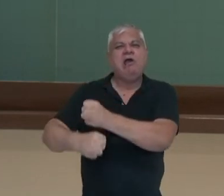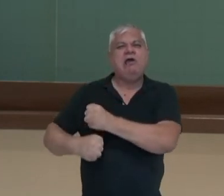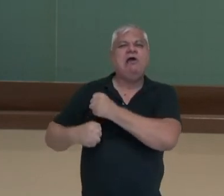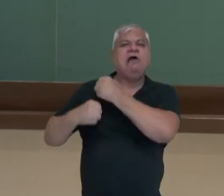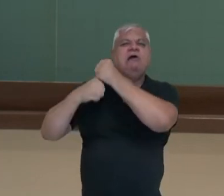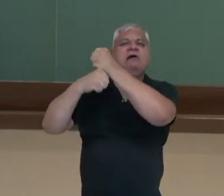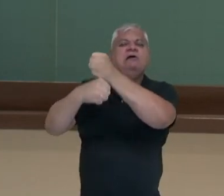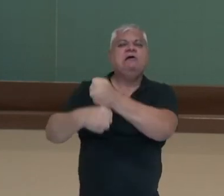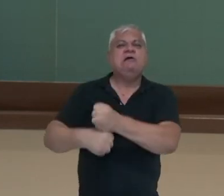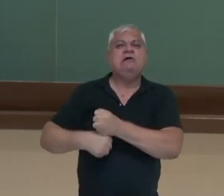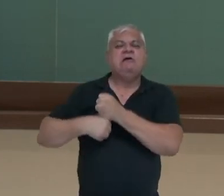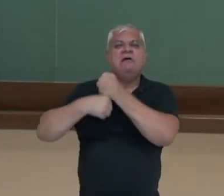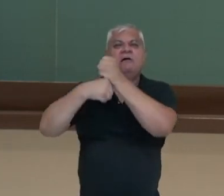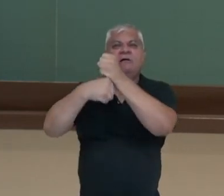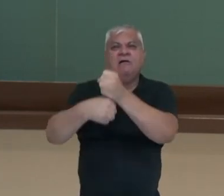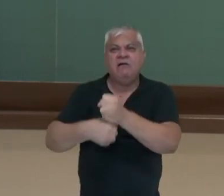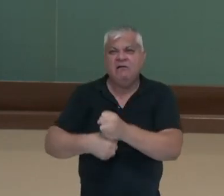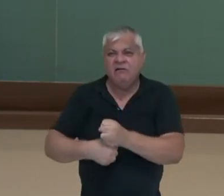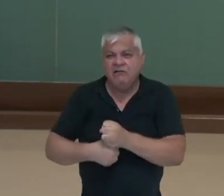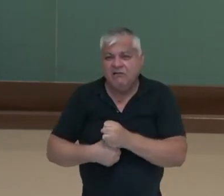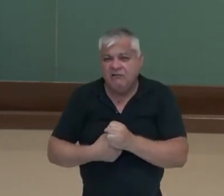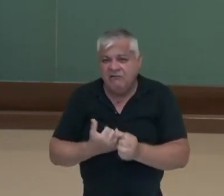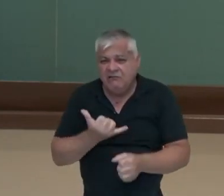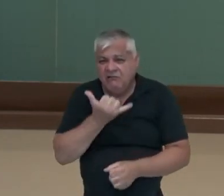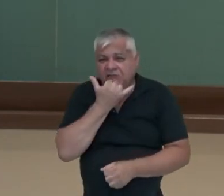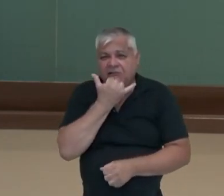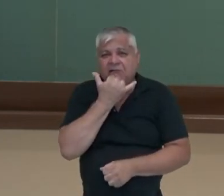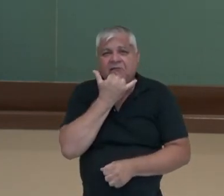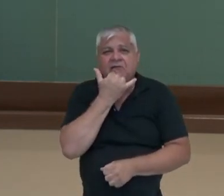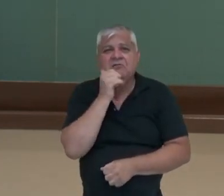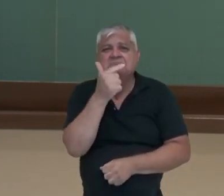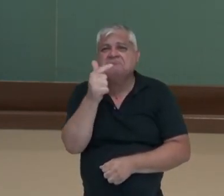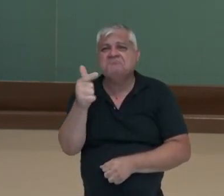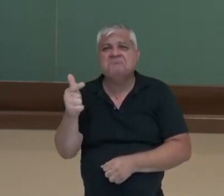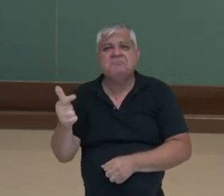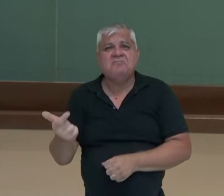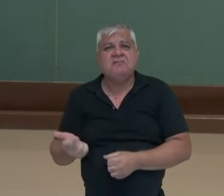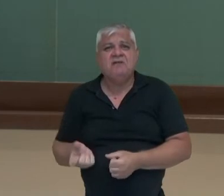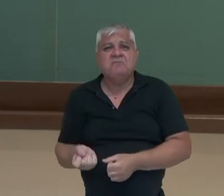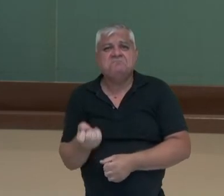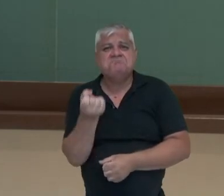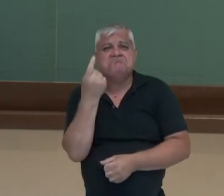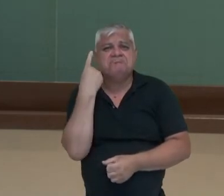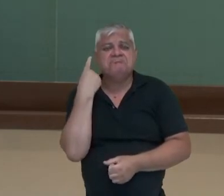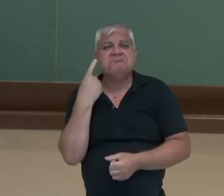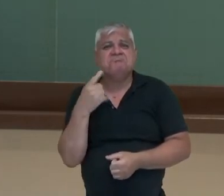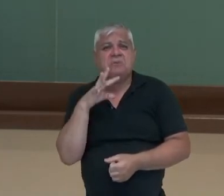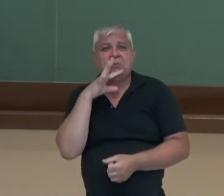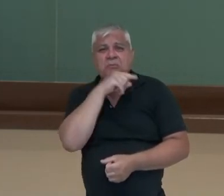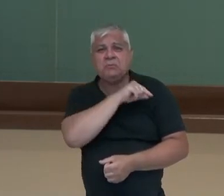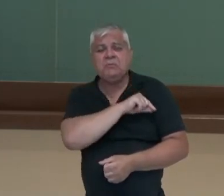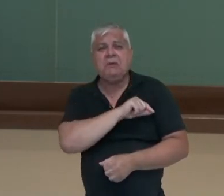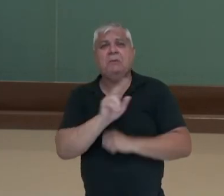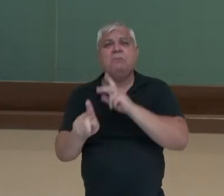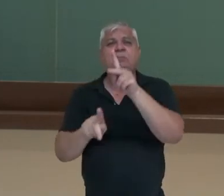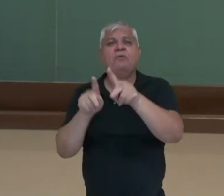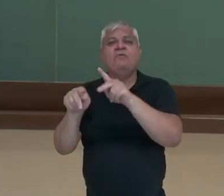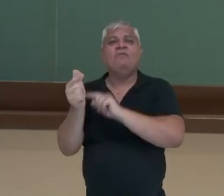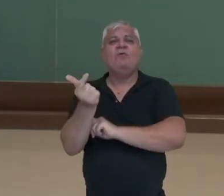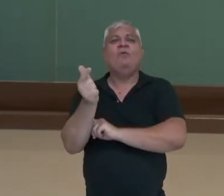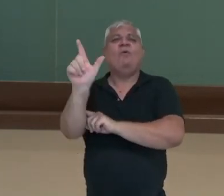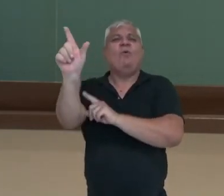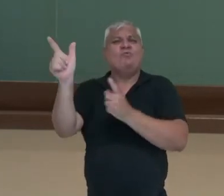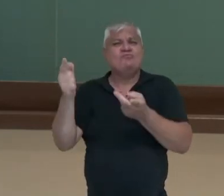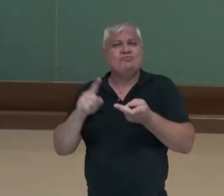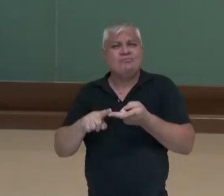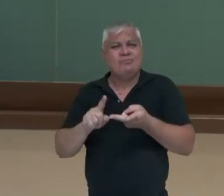isso. Eles viram que ali não tinha nada demais, né? Tinham outras pessoas, outros povos, com outras